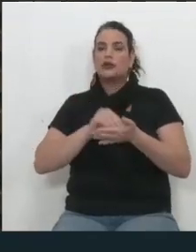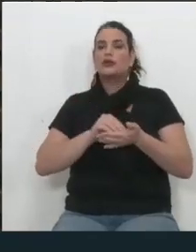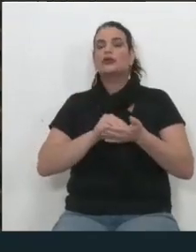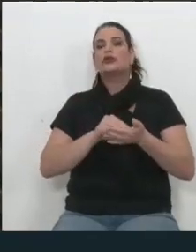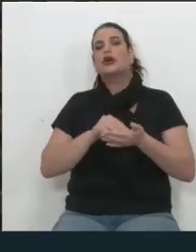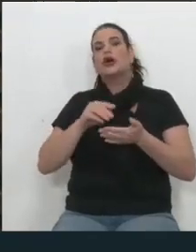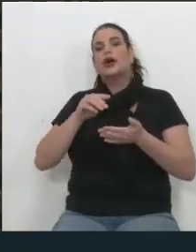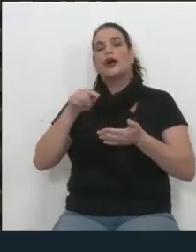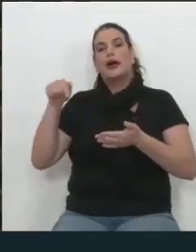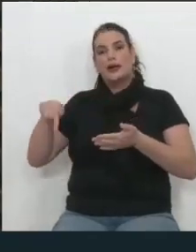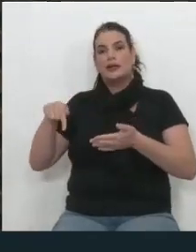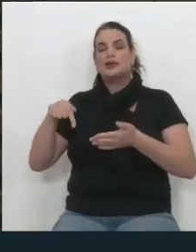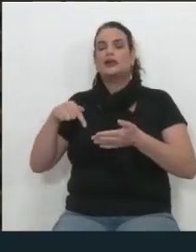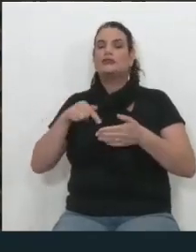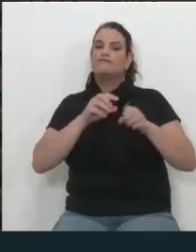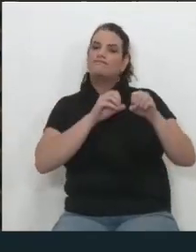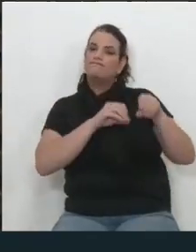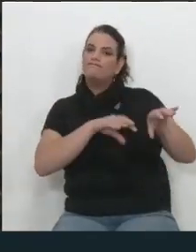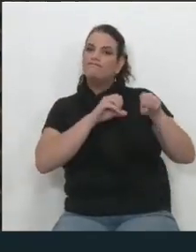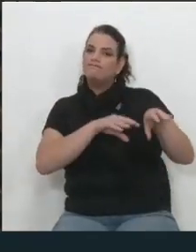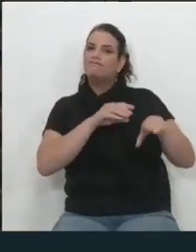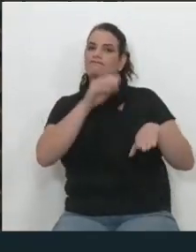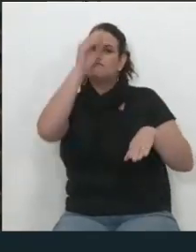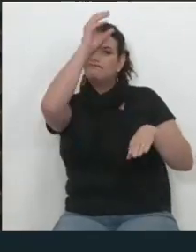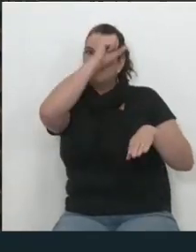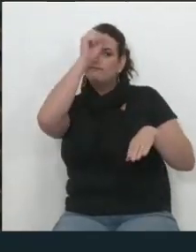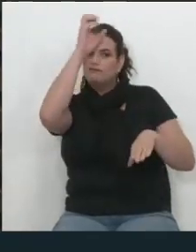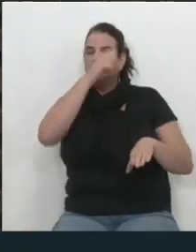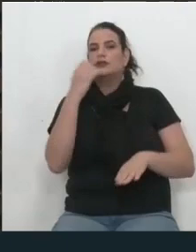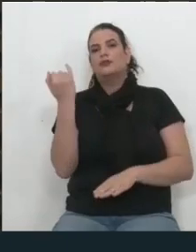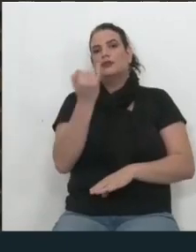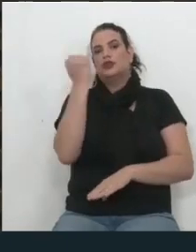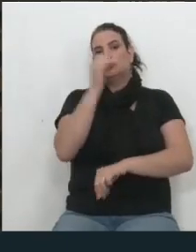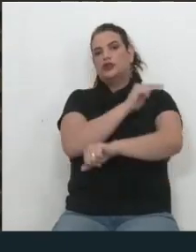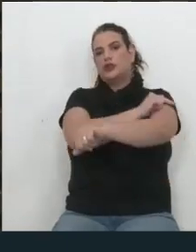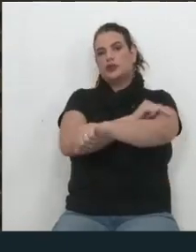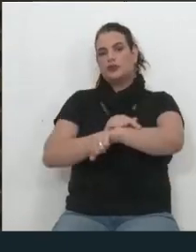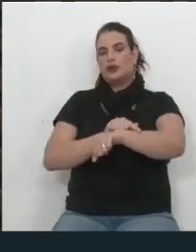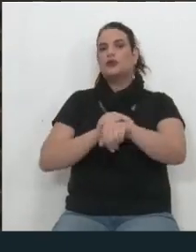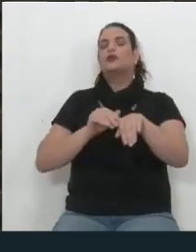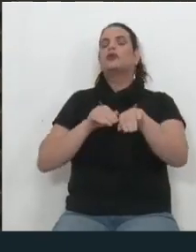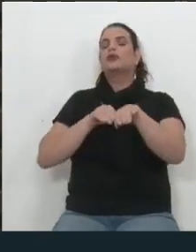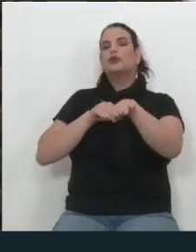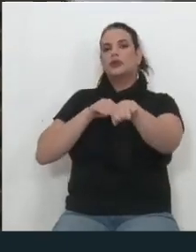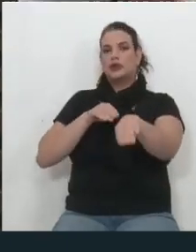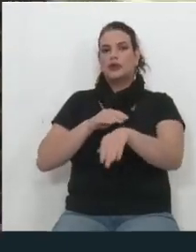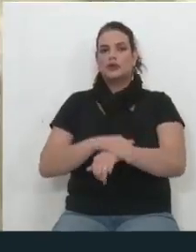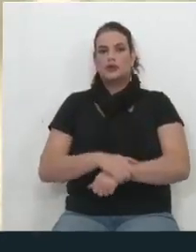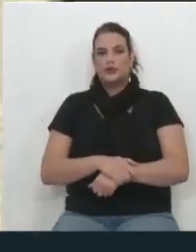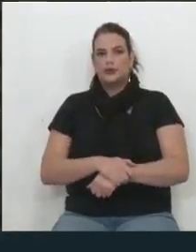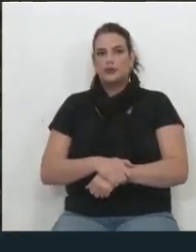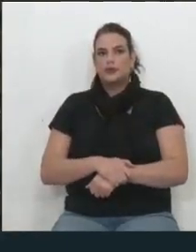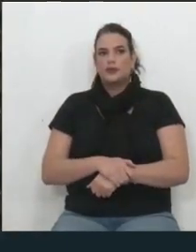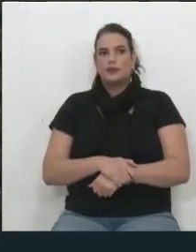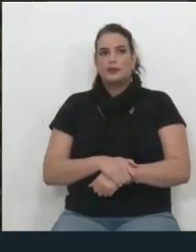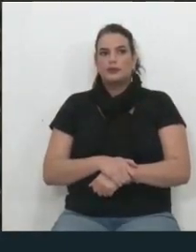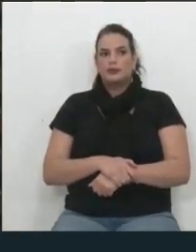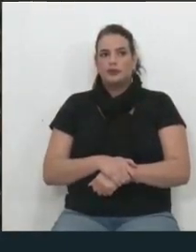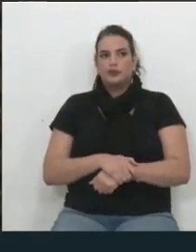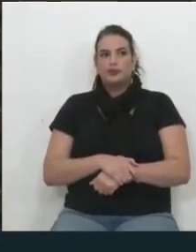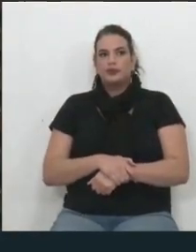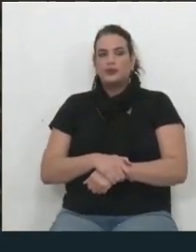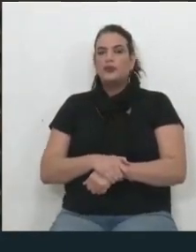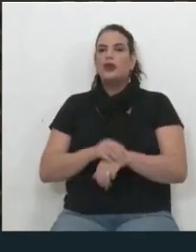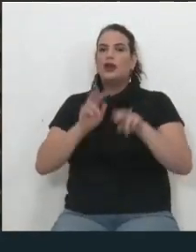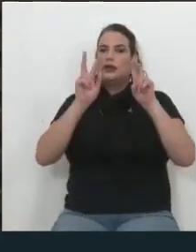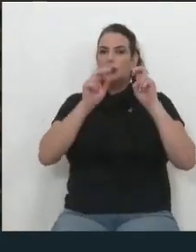não trabalhar a educação no trânsito. E dentro desse contexto de educação no trânsito, sem dúvida nenhuma,